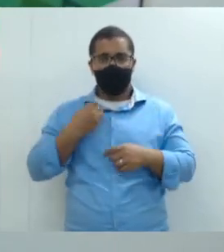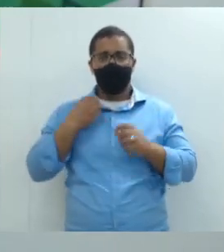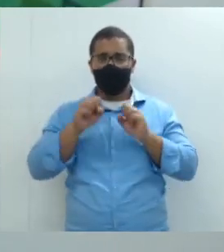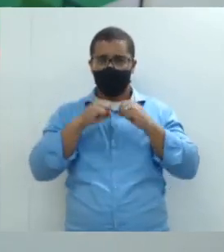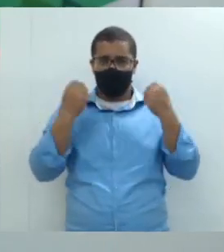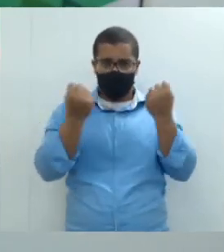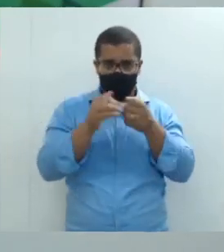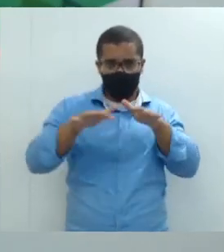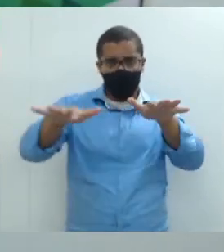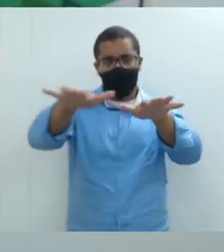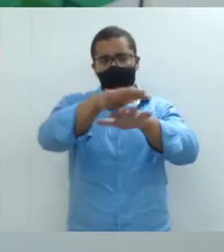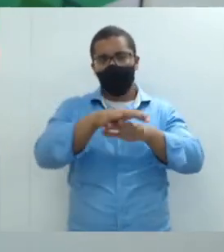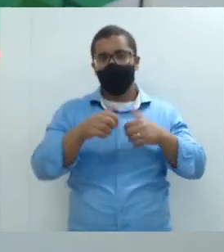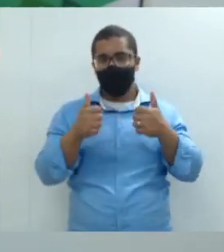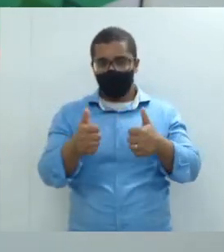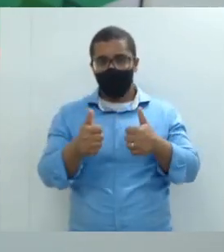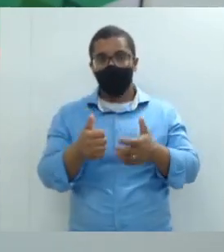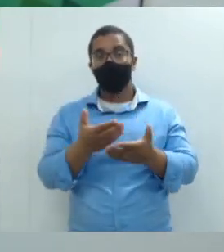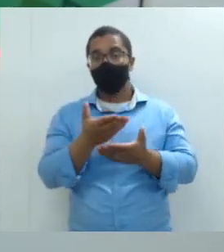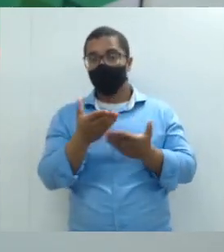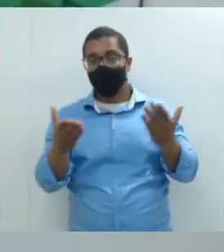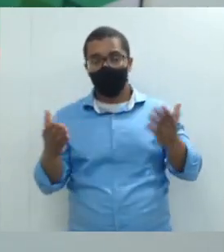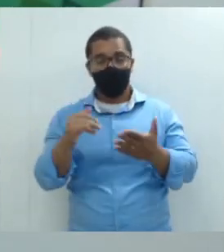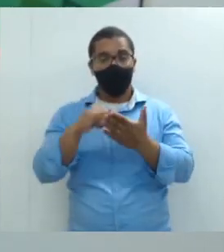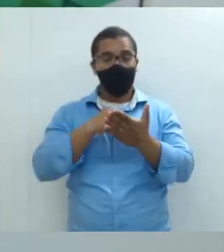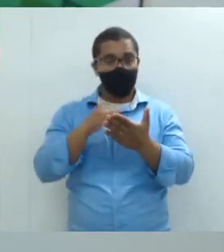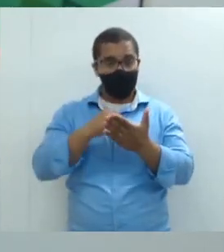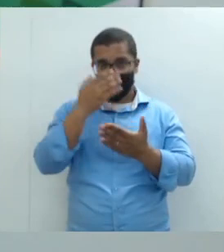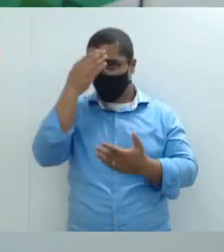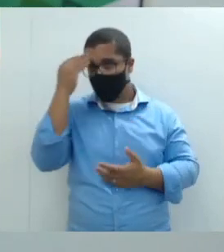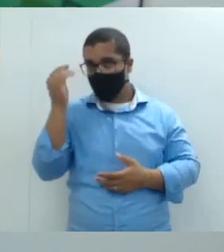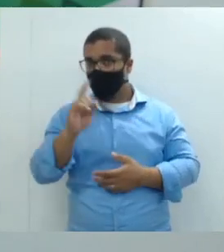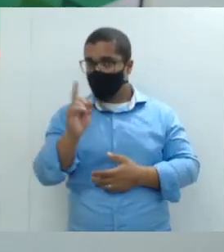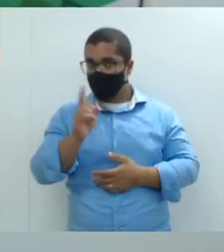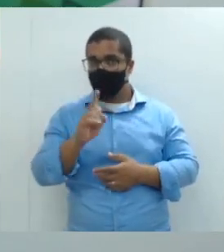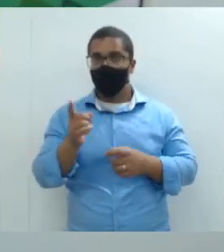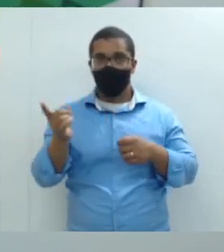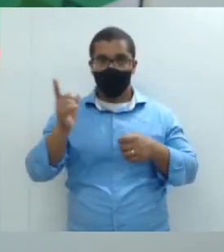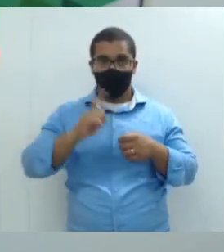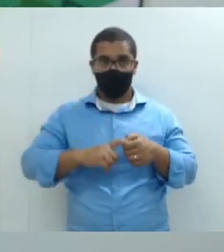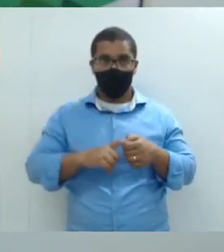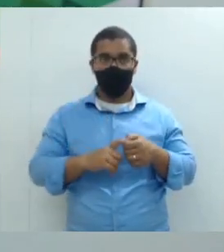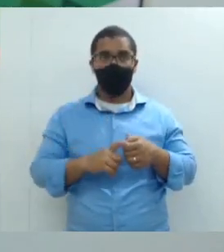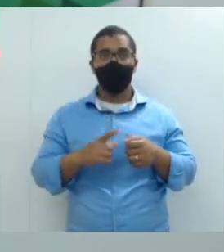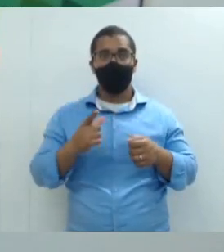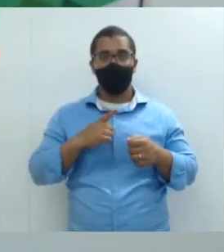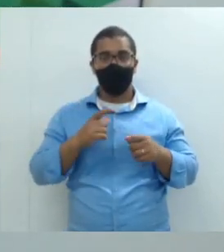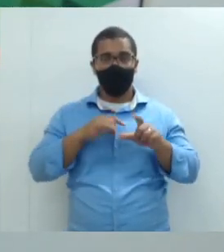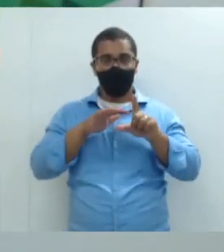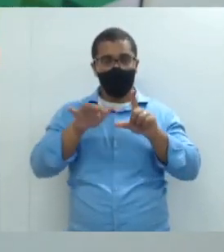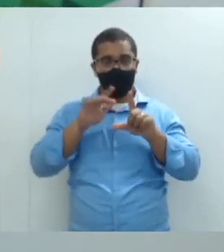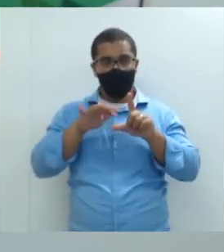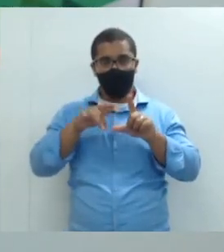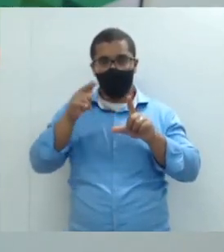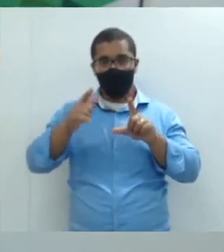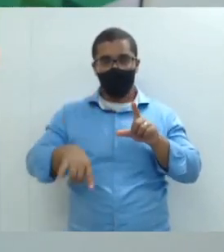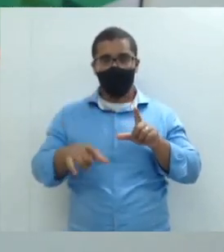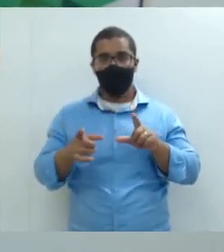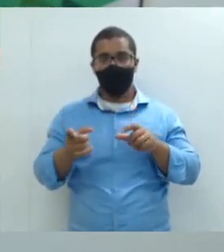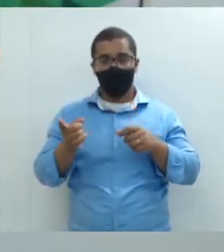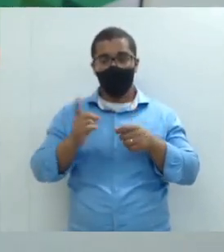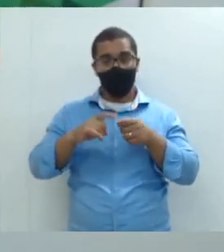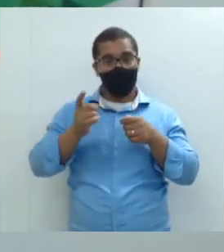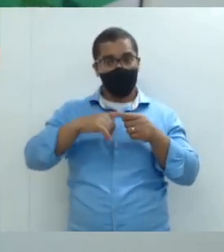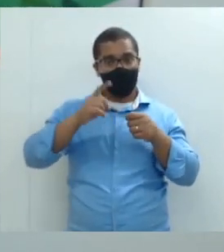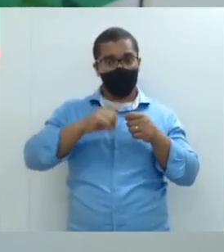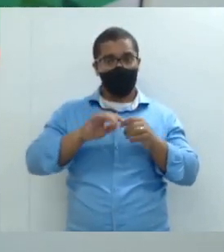bom? Então assim, gente, não deixa de fazer tua inscrição, tá? Vou voltar aqui, tem um QR Code na tela, vai colocar de novo, vou pedir para minha colega colocar o